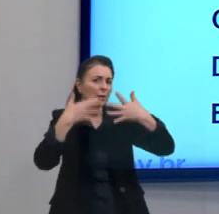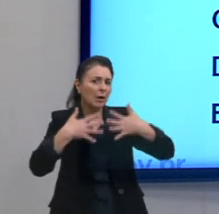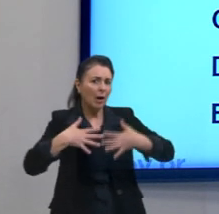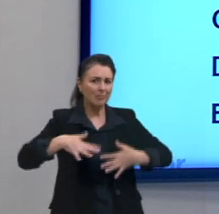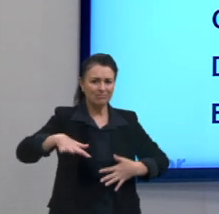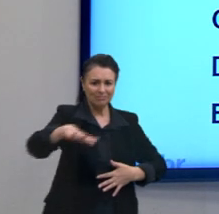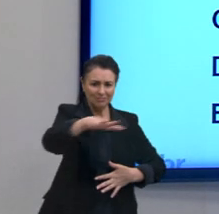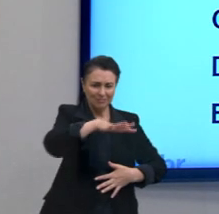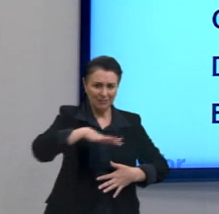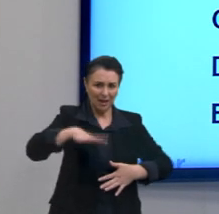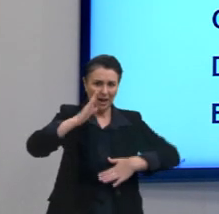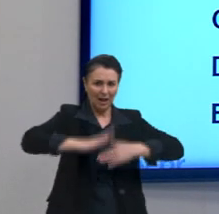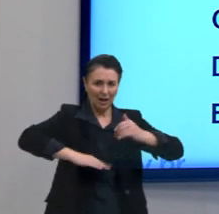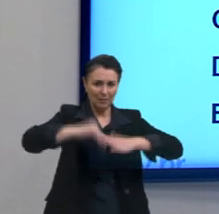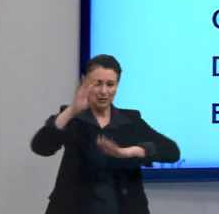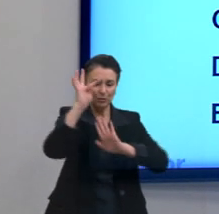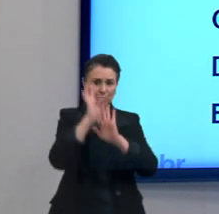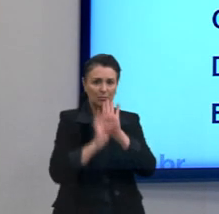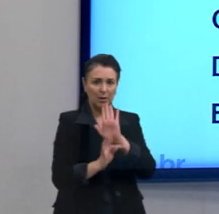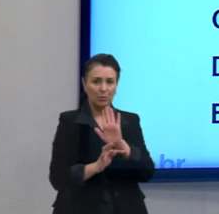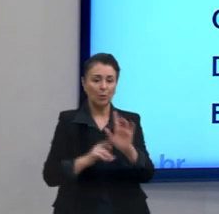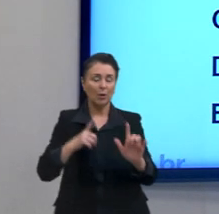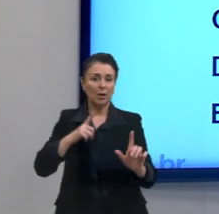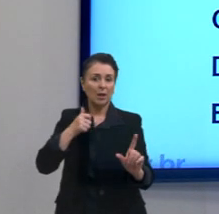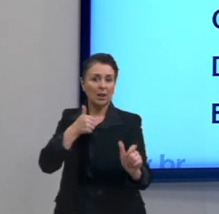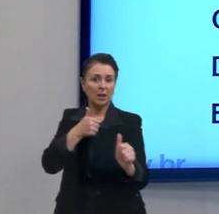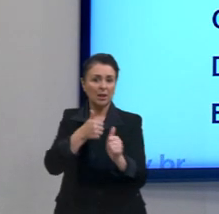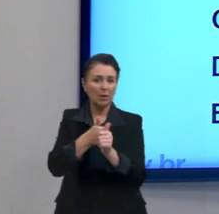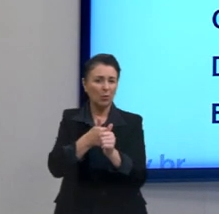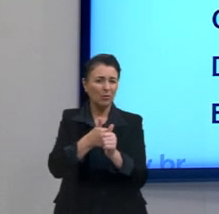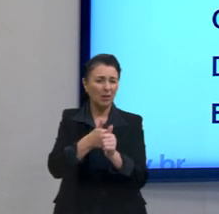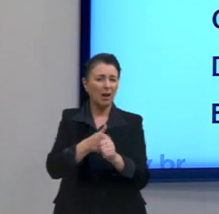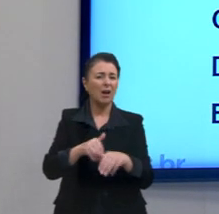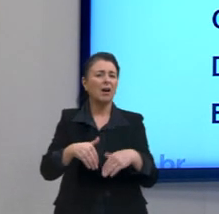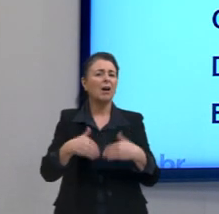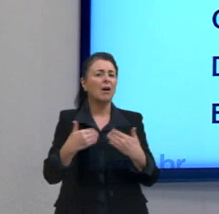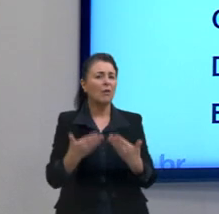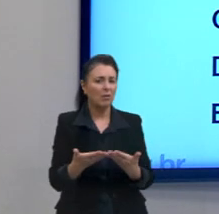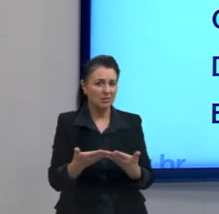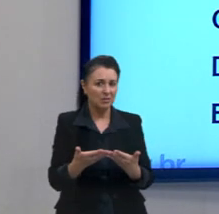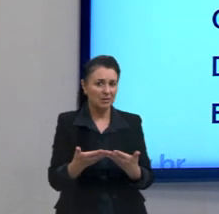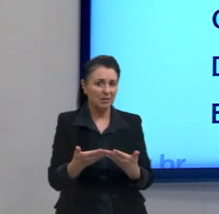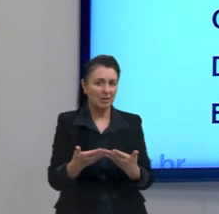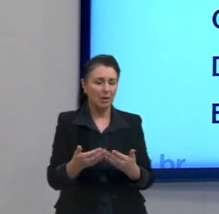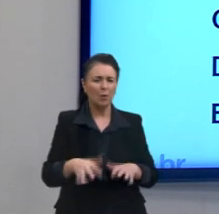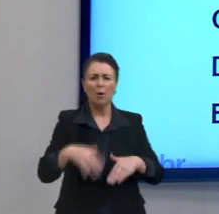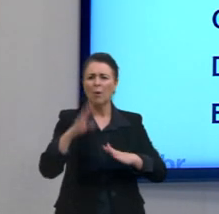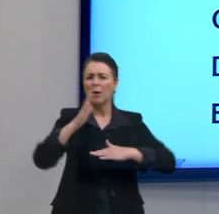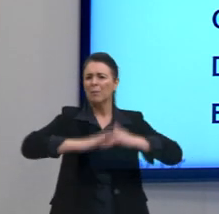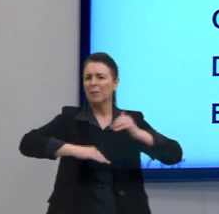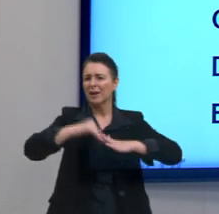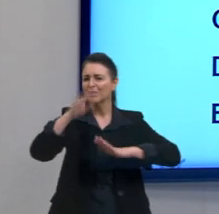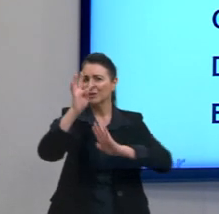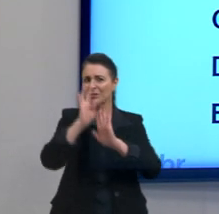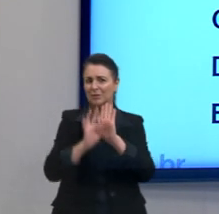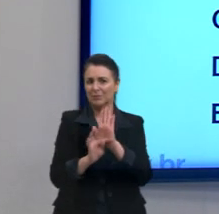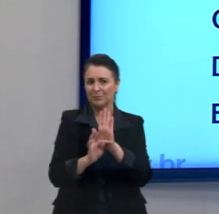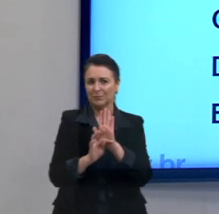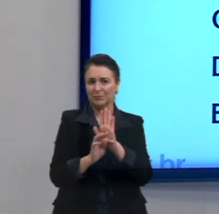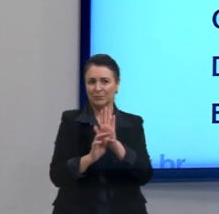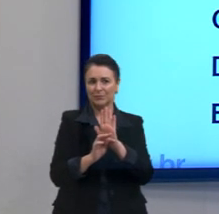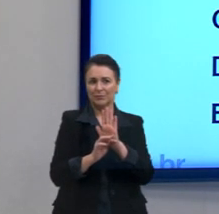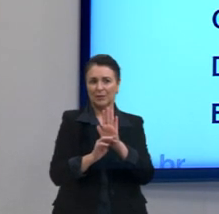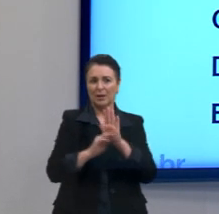prática descrita no texto encontra-se no Então vamos ver qual que é a prática que ele descreve no texto ao